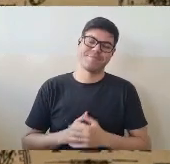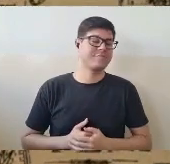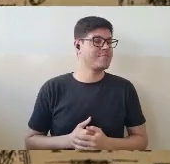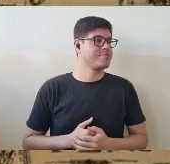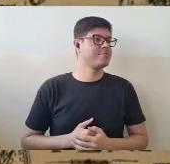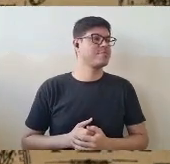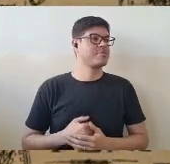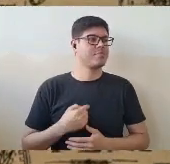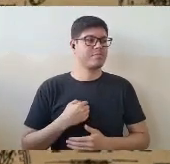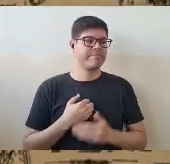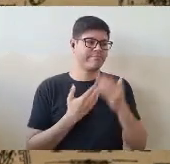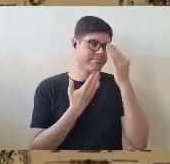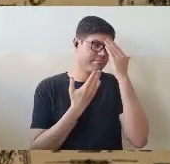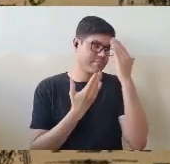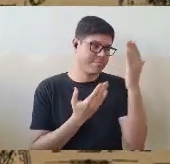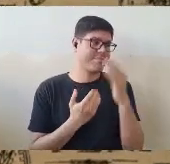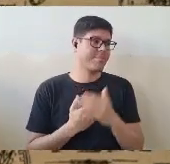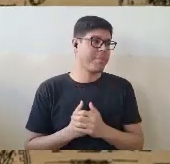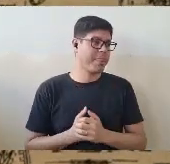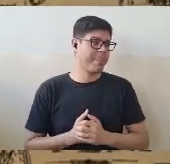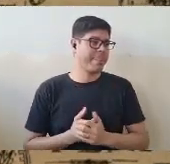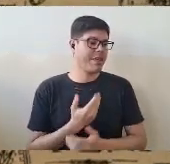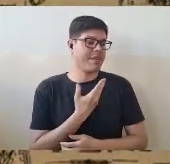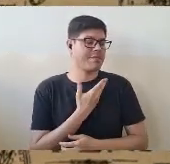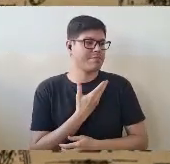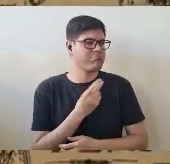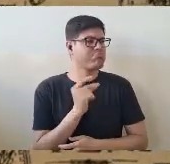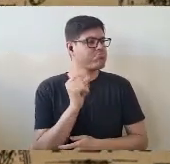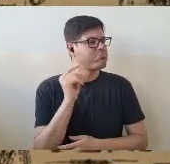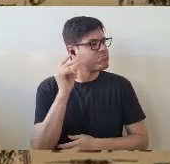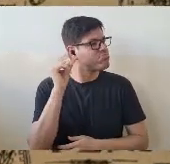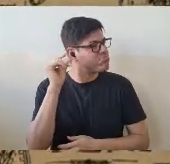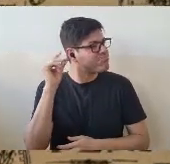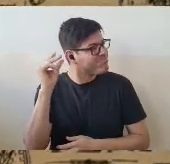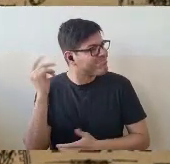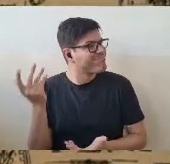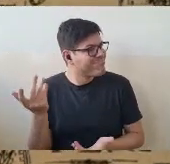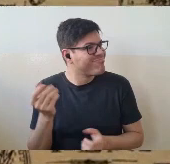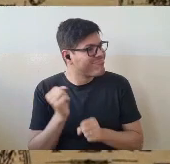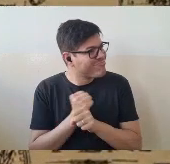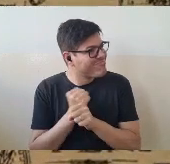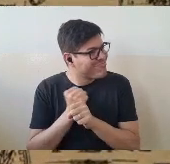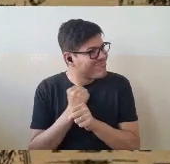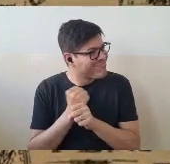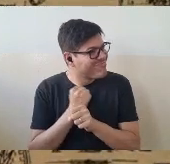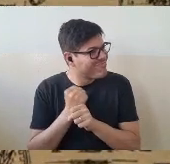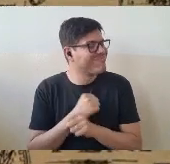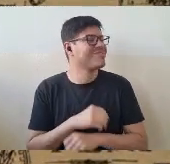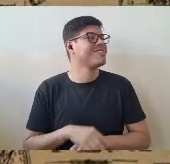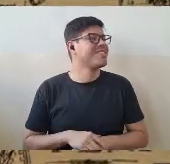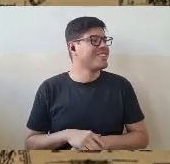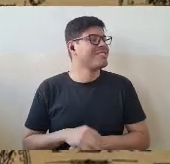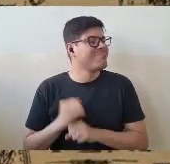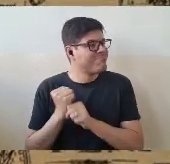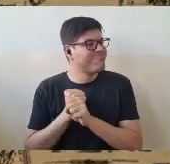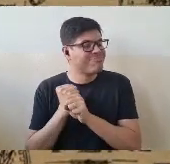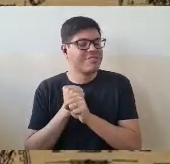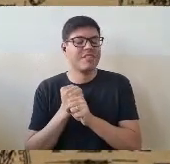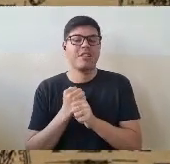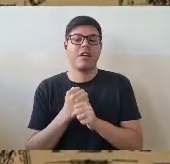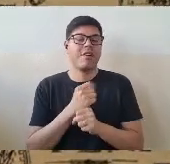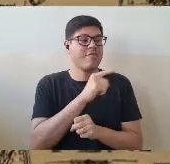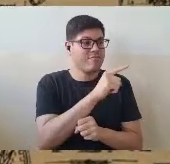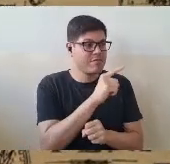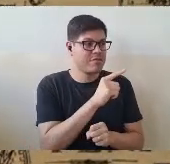Gil, dessa amizade aí que é longa. longínqua, É longa. bem distante, você como cliente também, sua